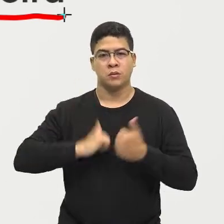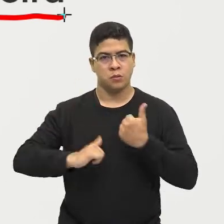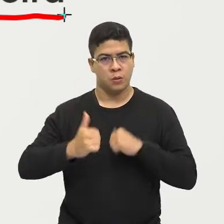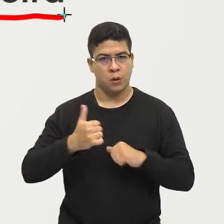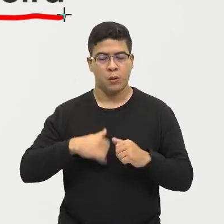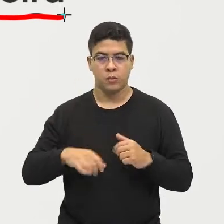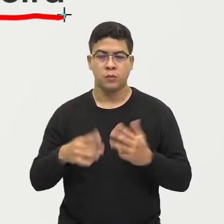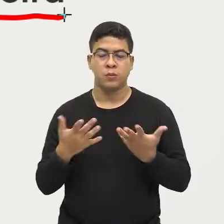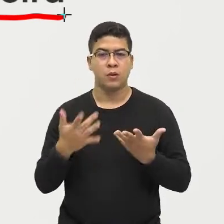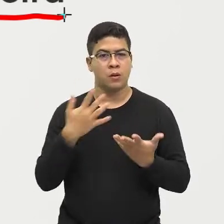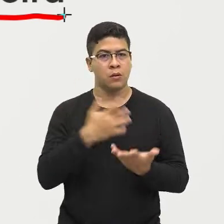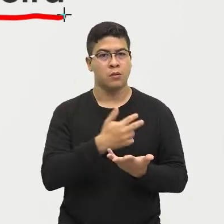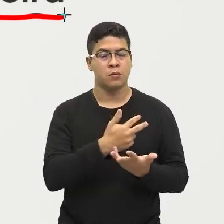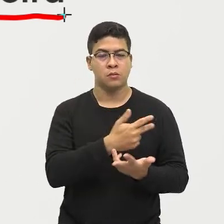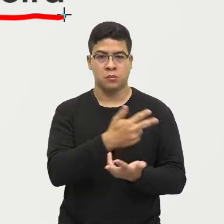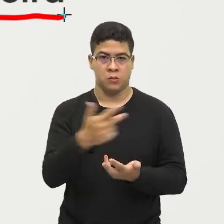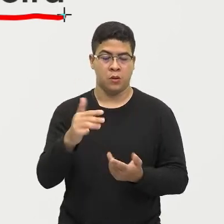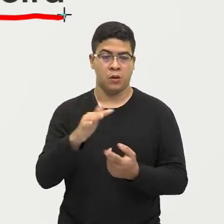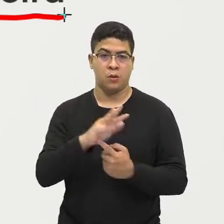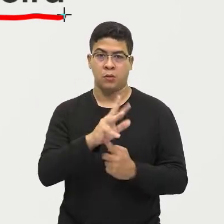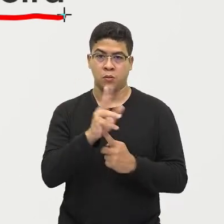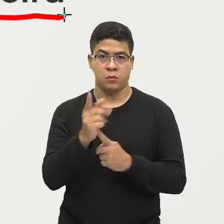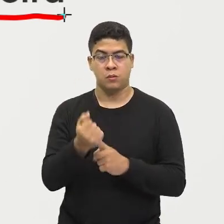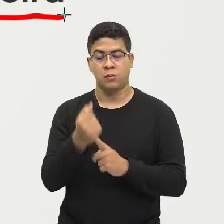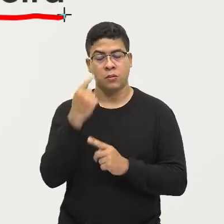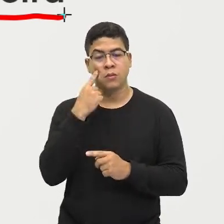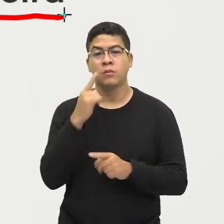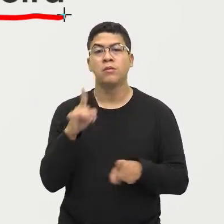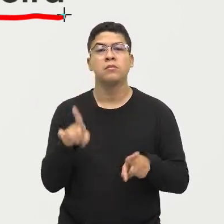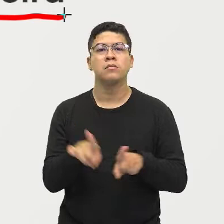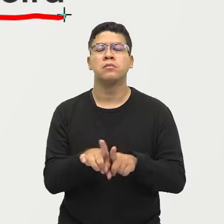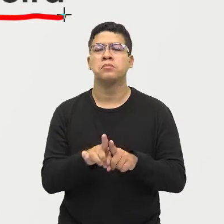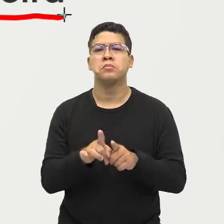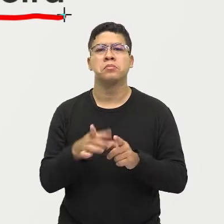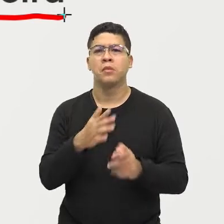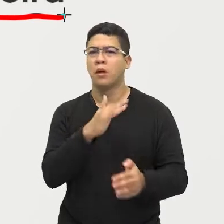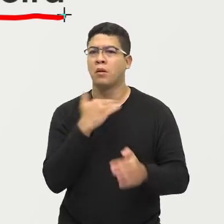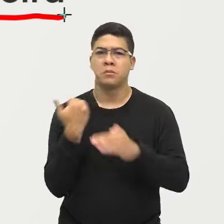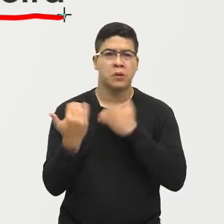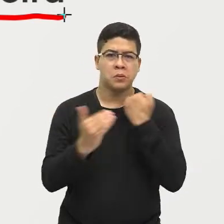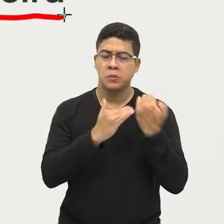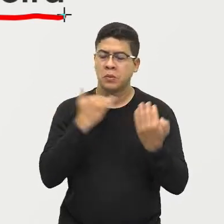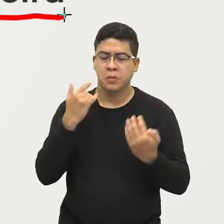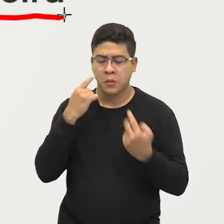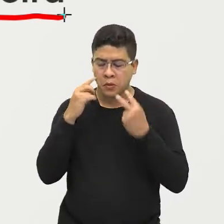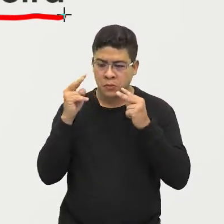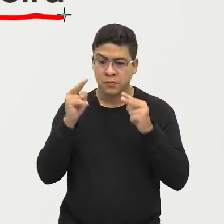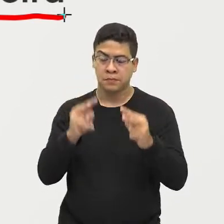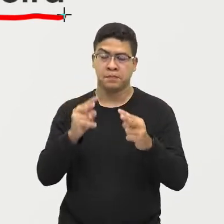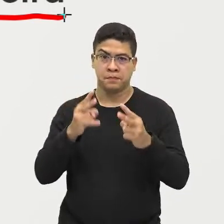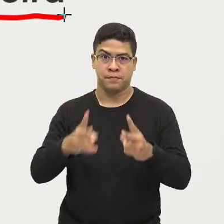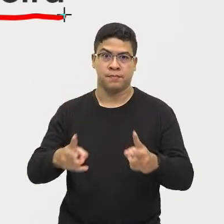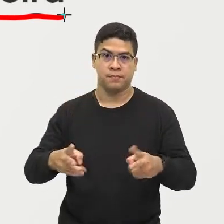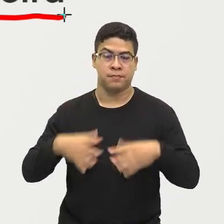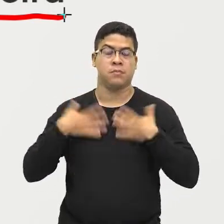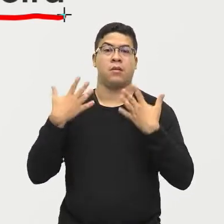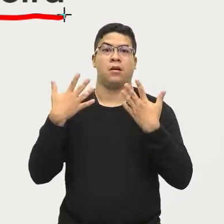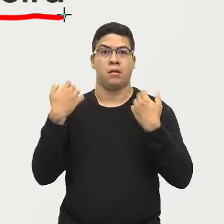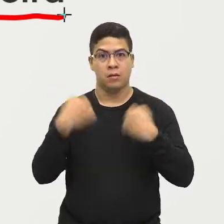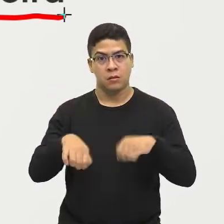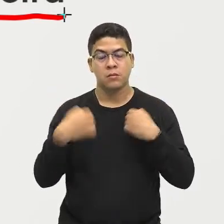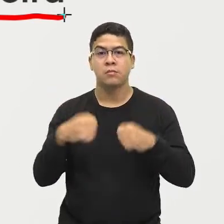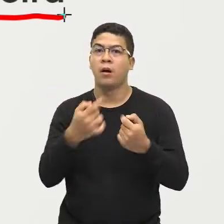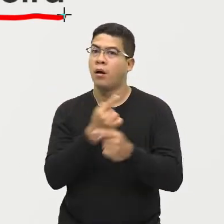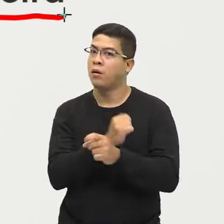mortes, muitas mortes que tiveram, então eles também tiveram ali, viram a necessidade